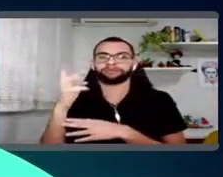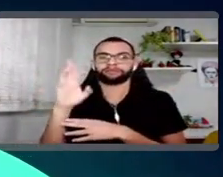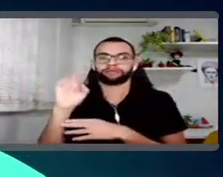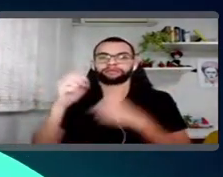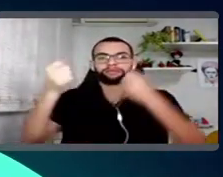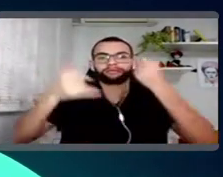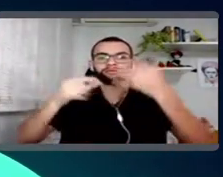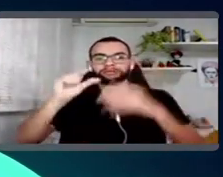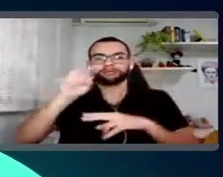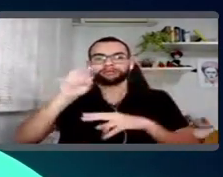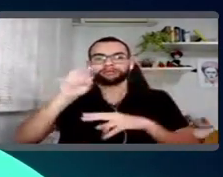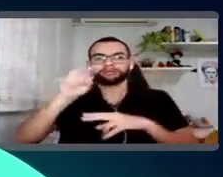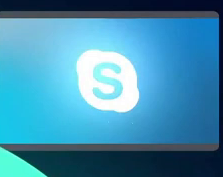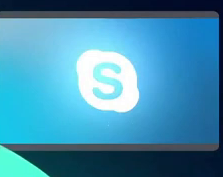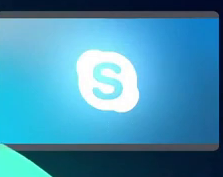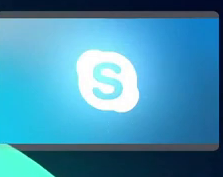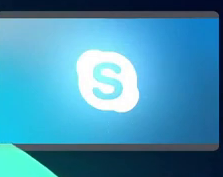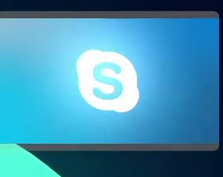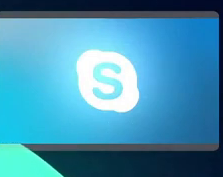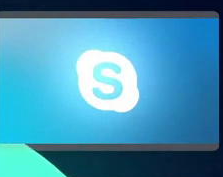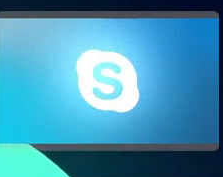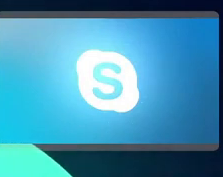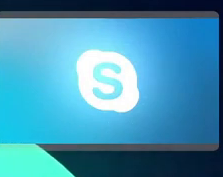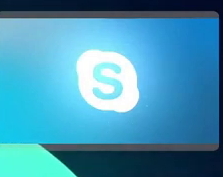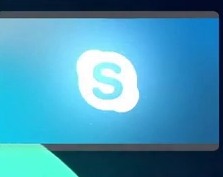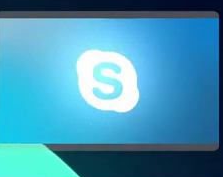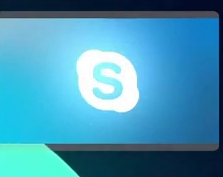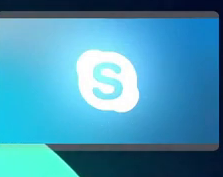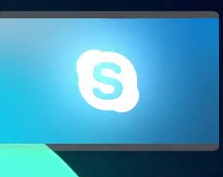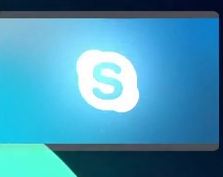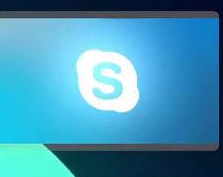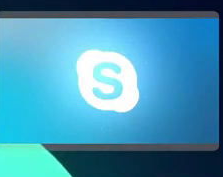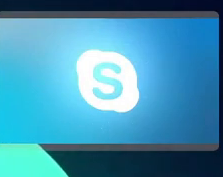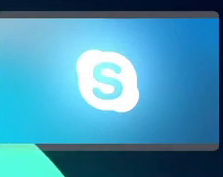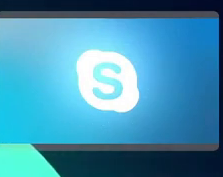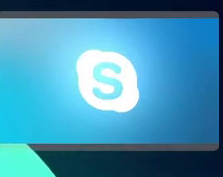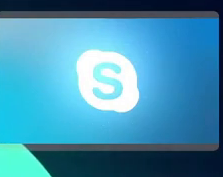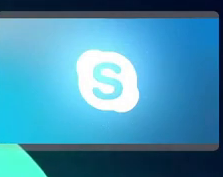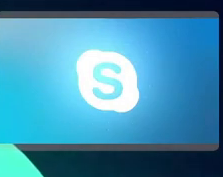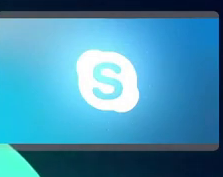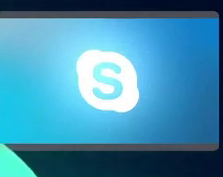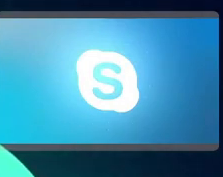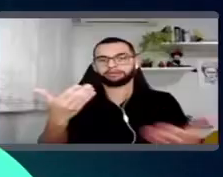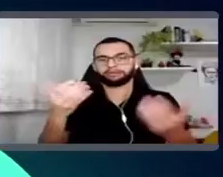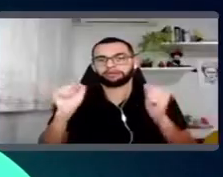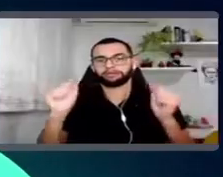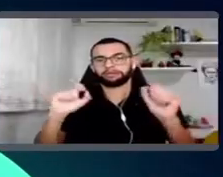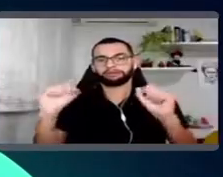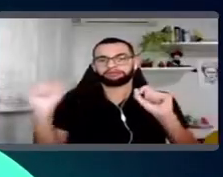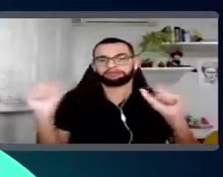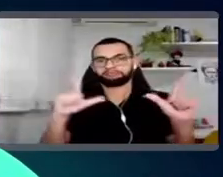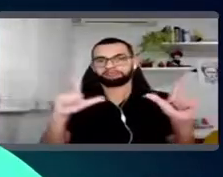case dele. Então, Leandro, obrigado aí pela oportunidade. Vou deixar agora mais com vocês. Tá legal? Tá legal?